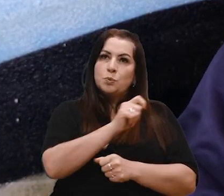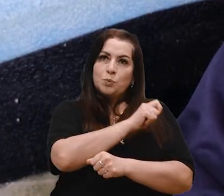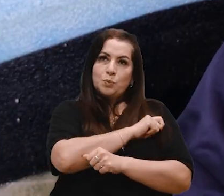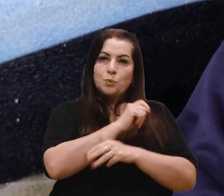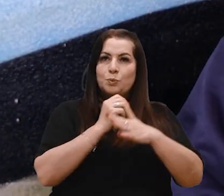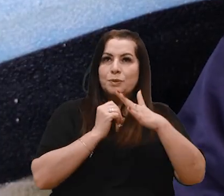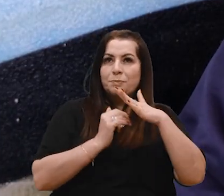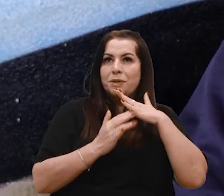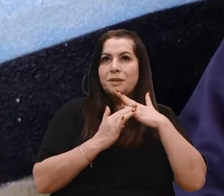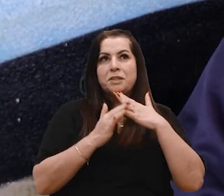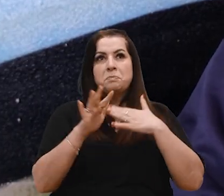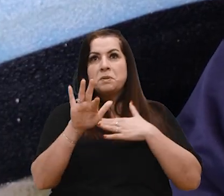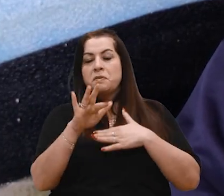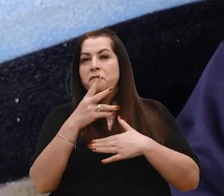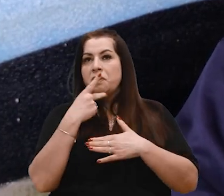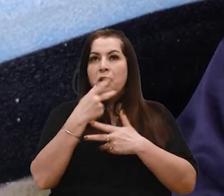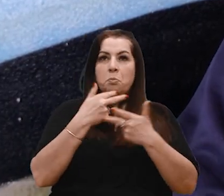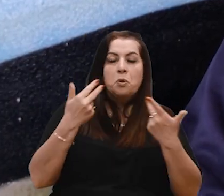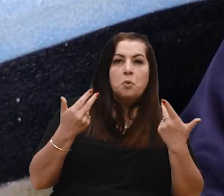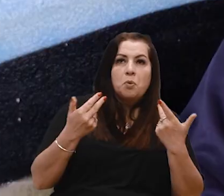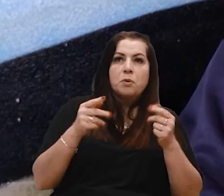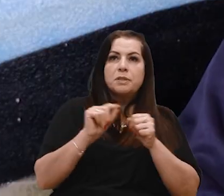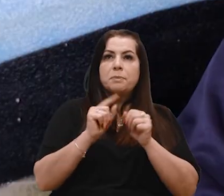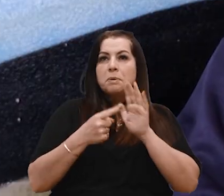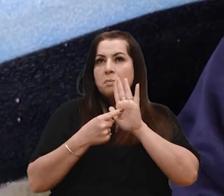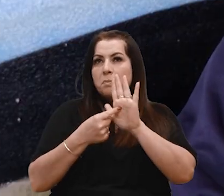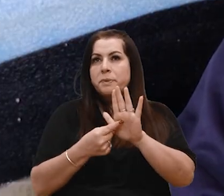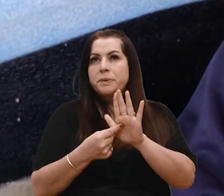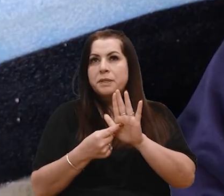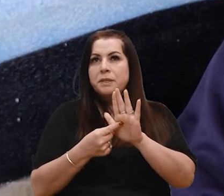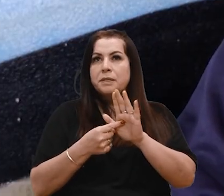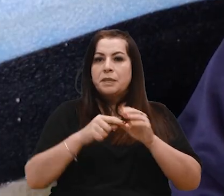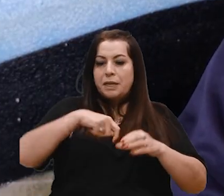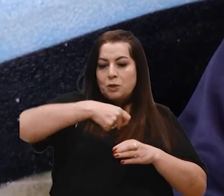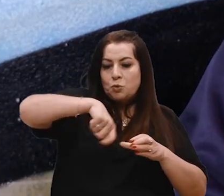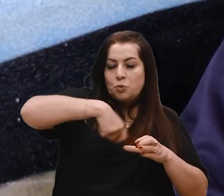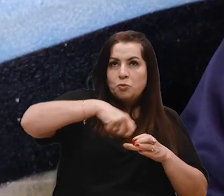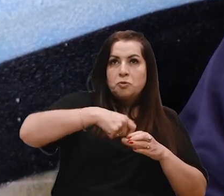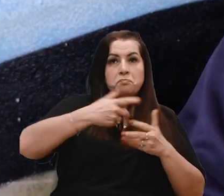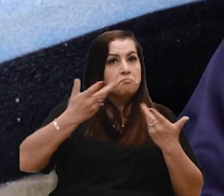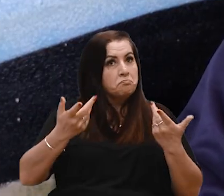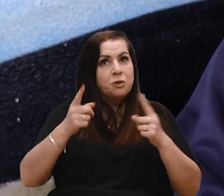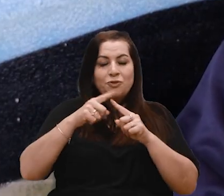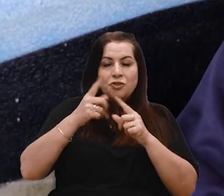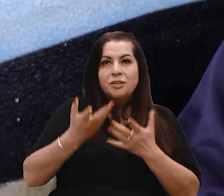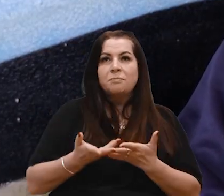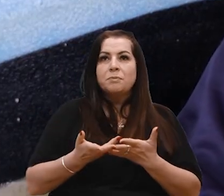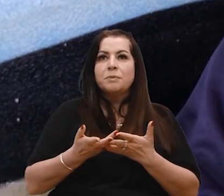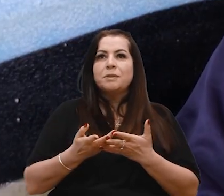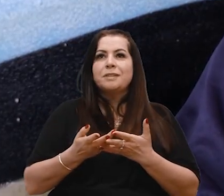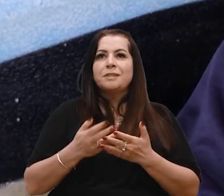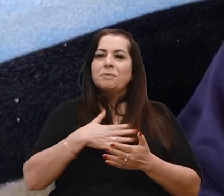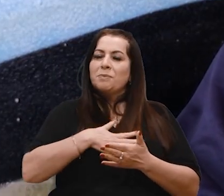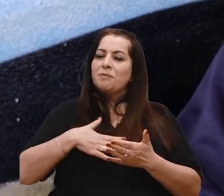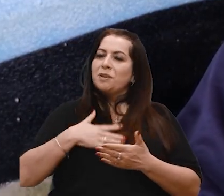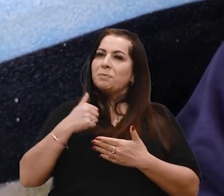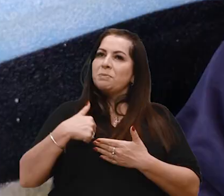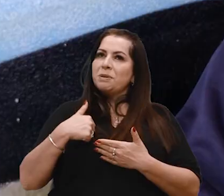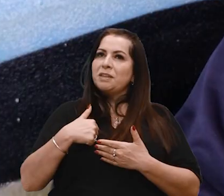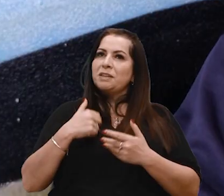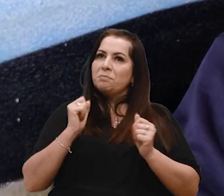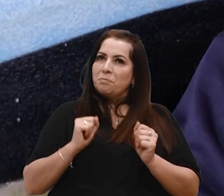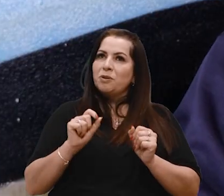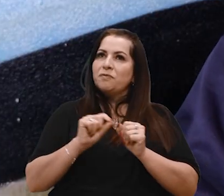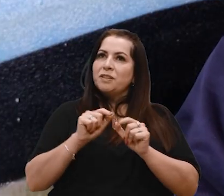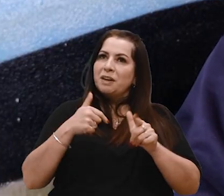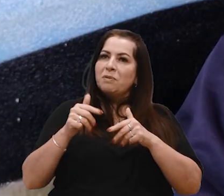Utilizando os estudantes imigrantes para, às vezes, falar alguma coisa, às vezes para demonstrar a sua gastronomia ou algo do tipo. E isso é muito